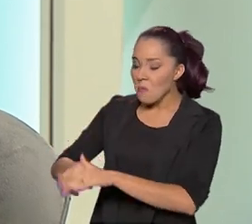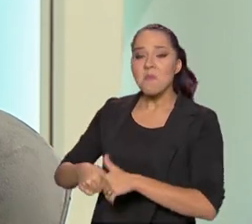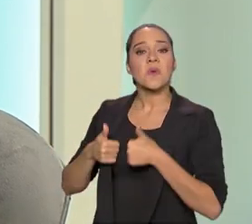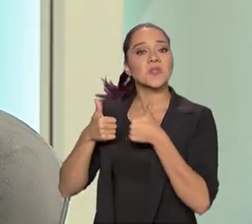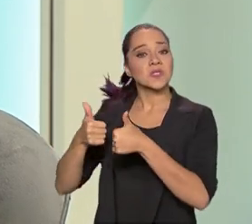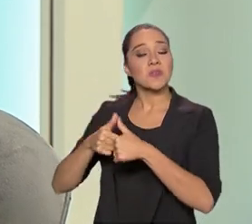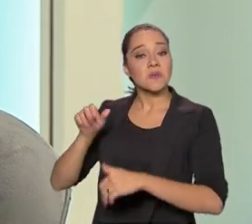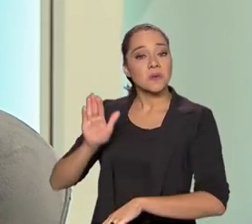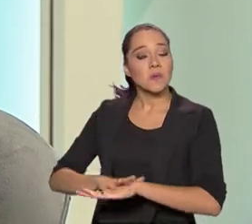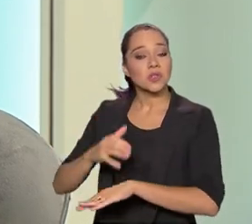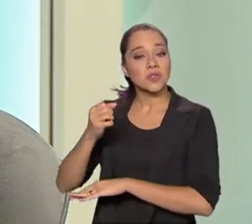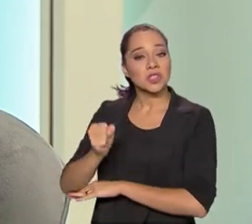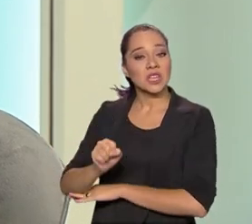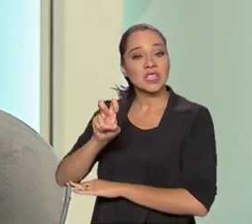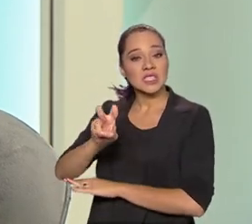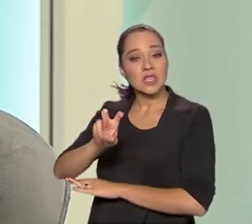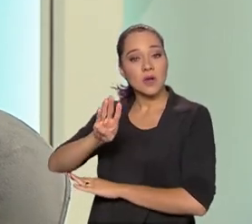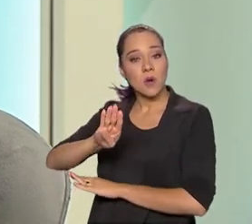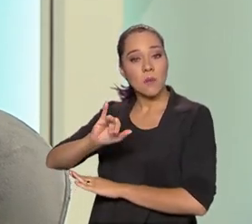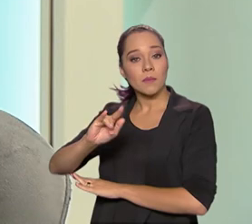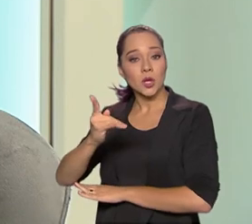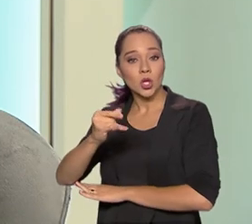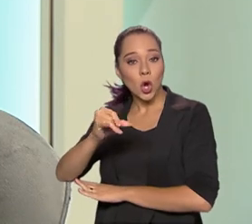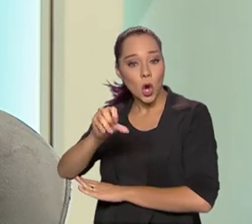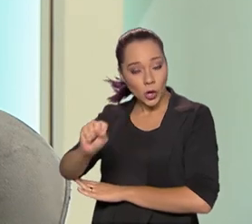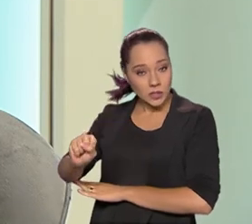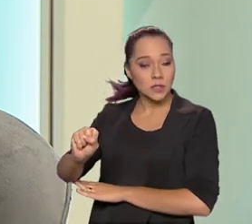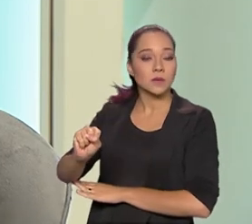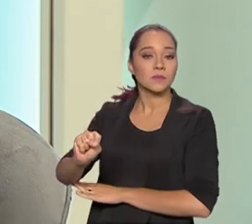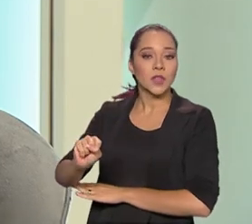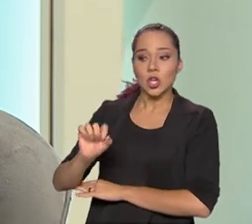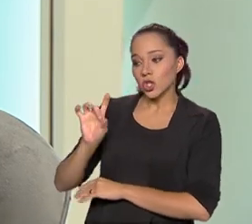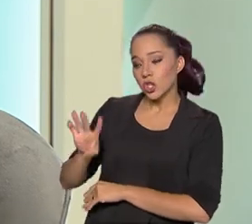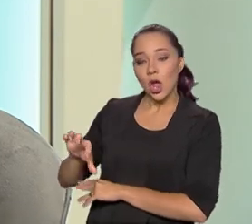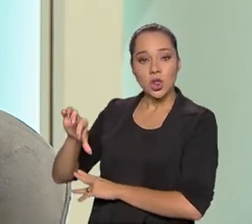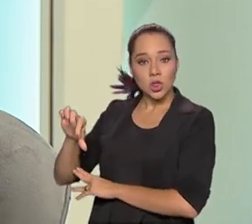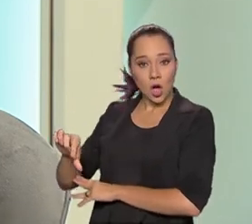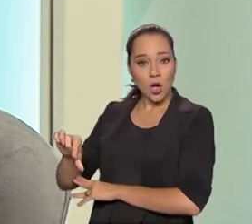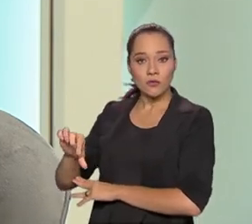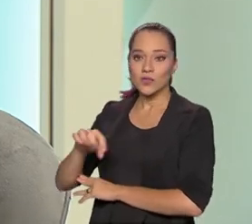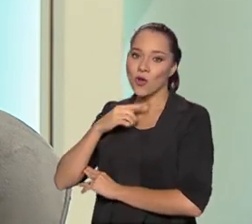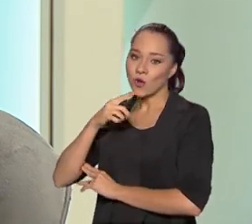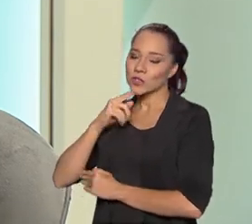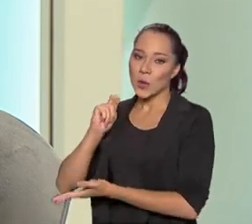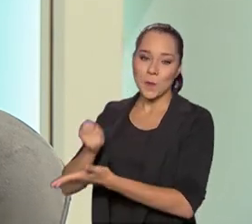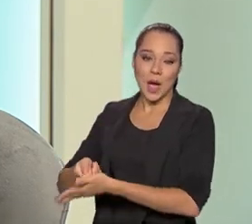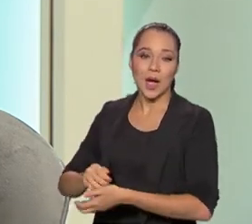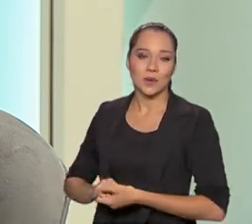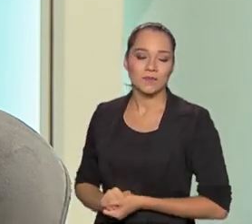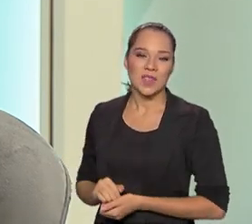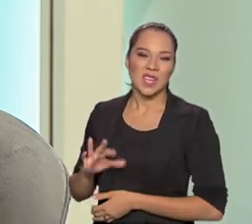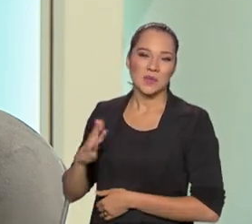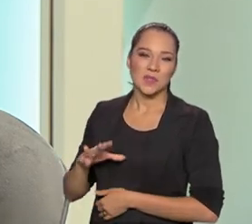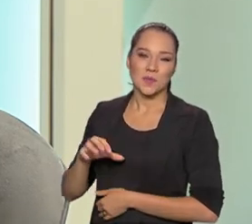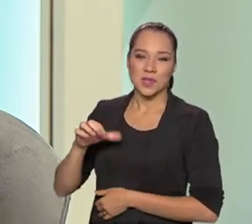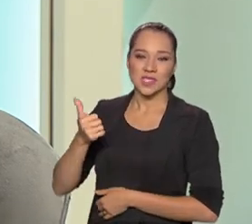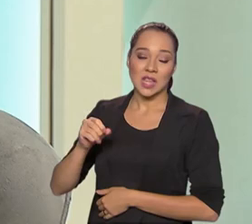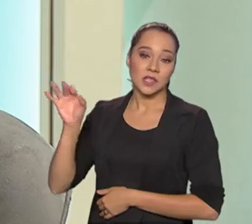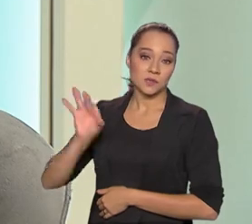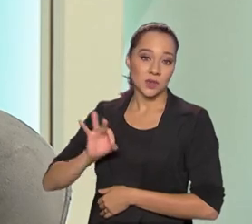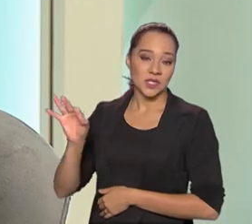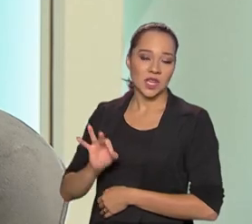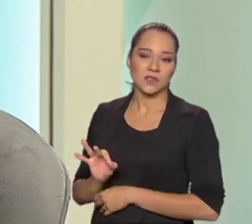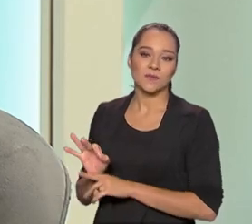dos mais de 85 bilhões que foram diferidos, apenas 9 não foram pagos, que é pouco mais de 10%